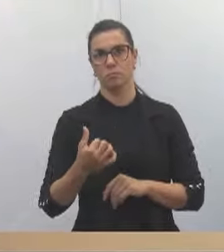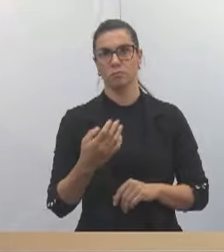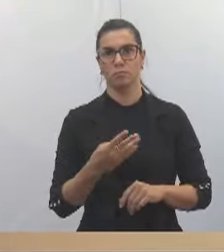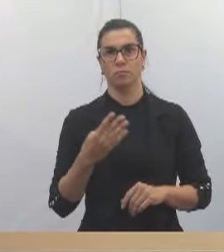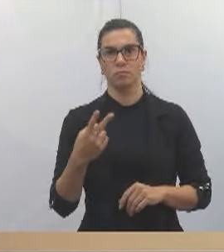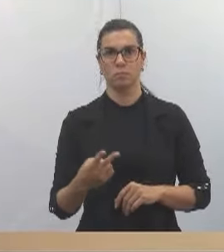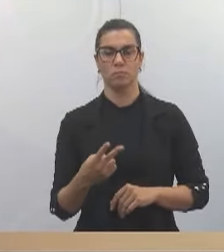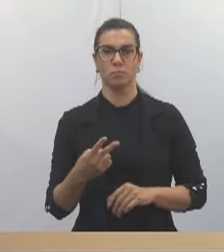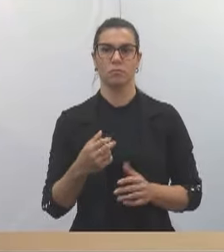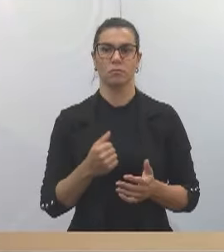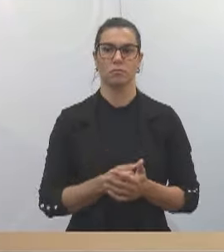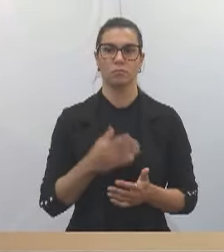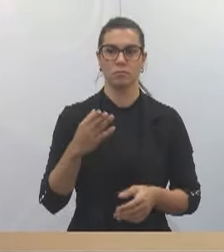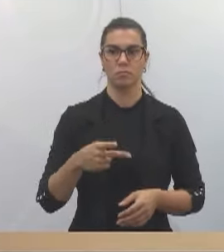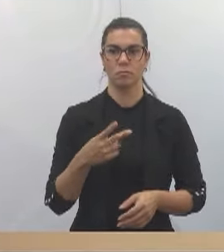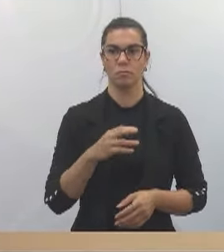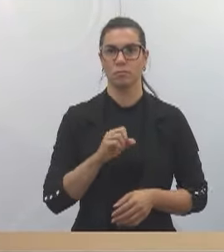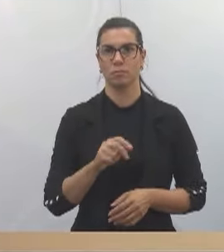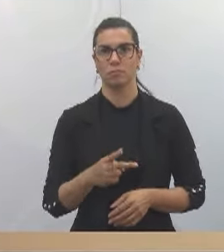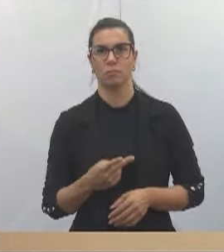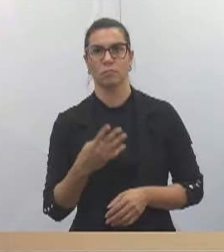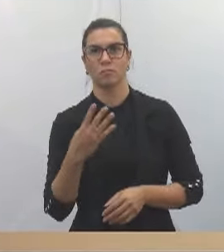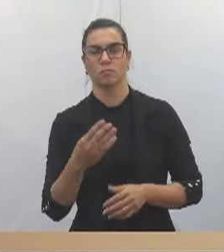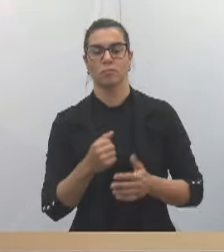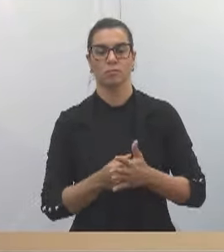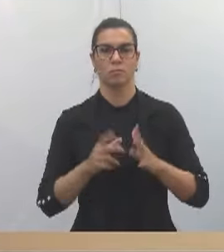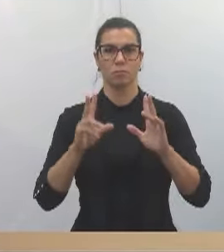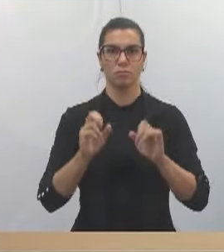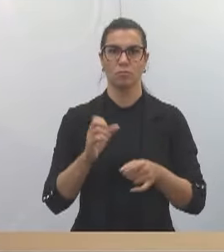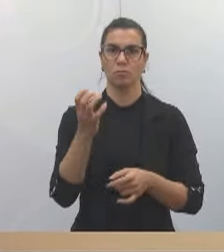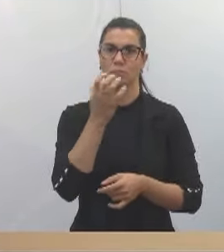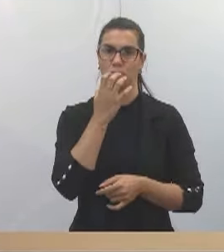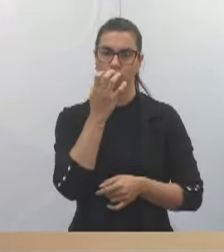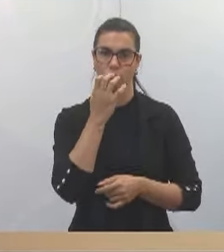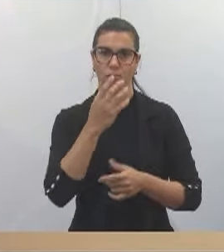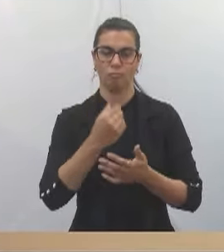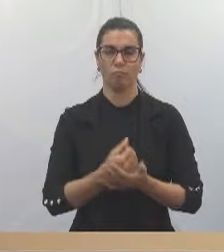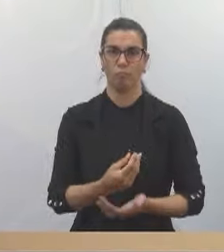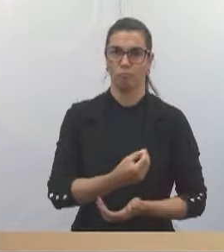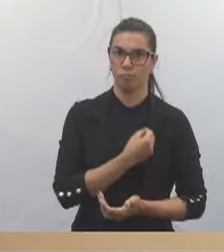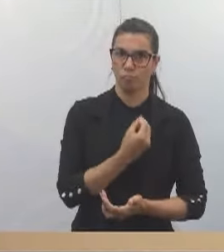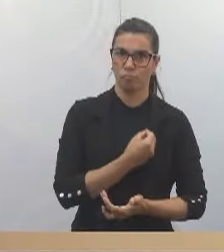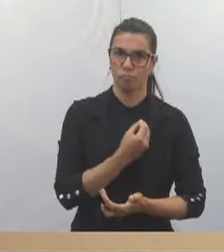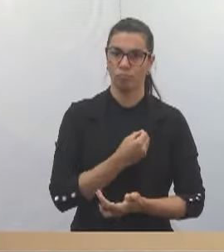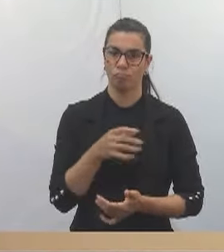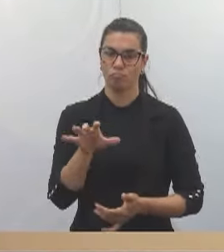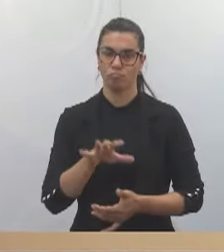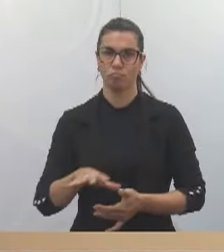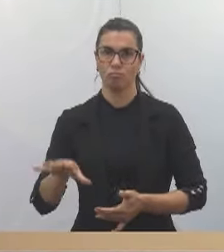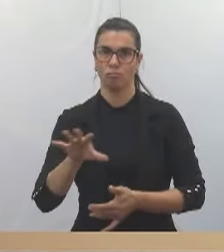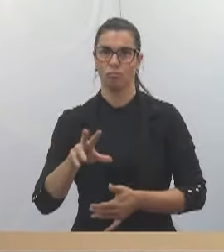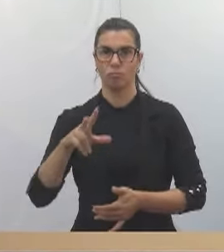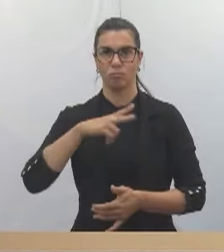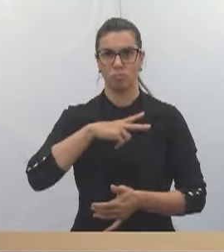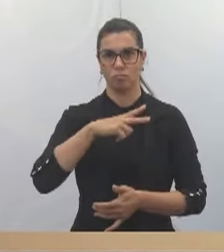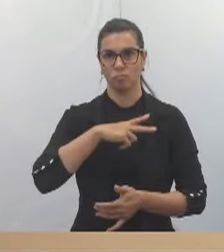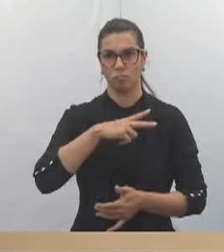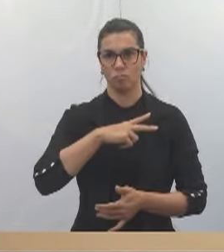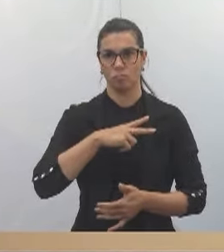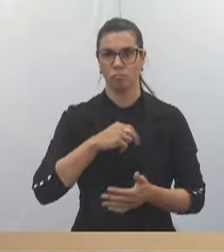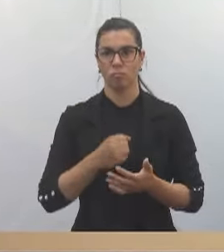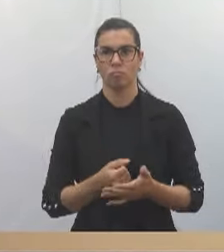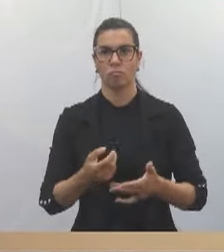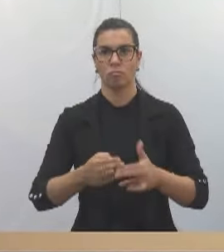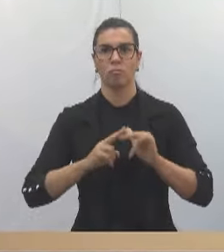6.642, que dispõe sobre a habitação de animais domésticos em condomínio, de autoria da vereadora Sônia da Pata. O prefeito mandou o veto para essa